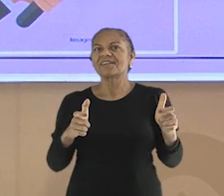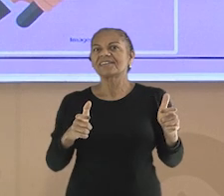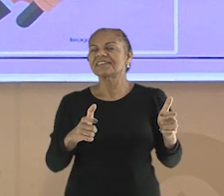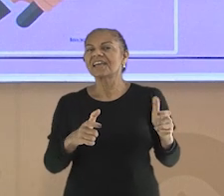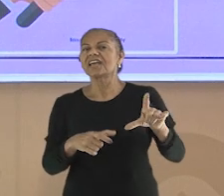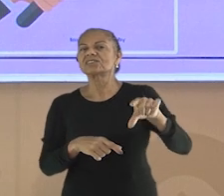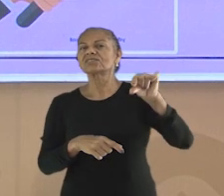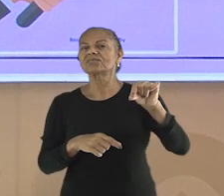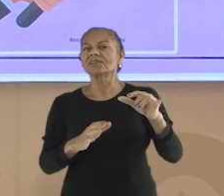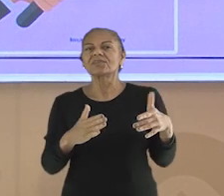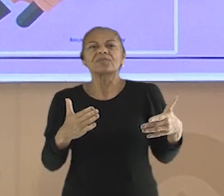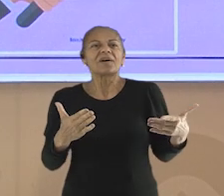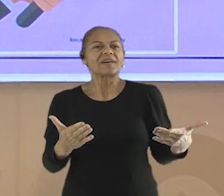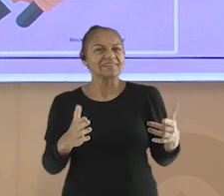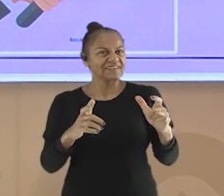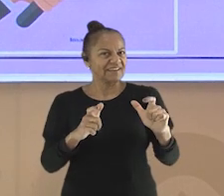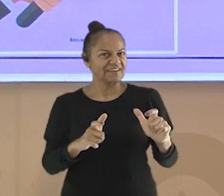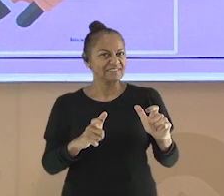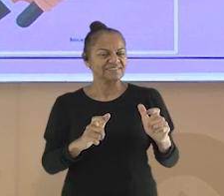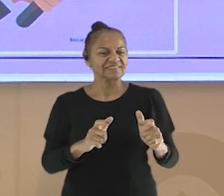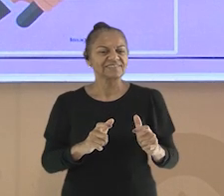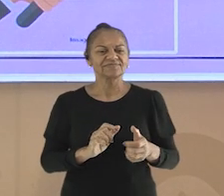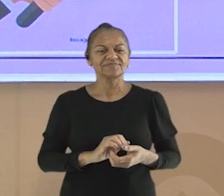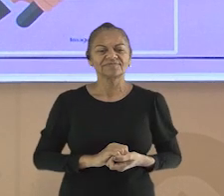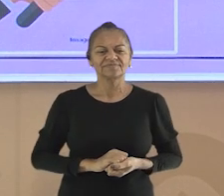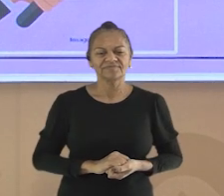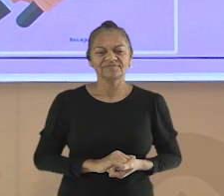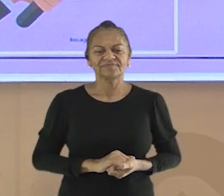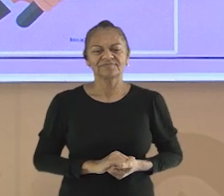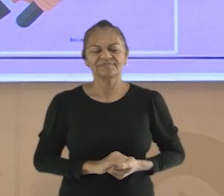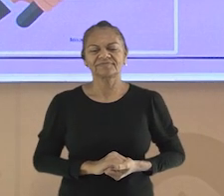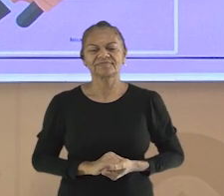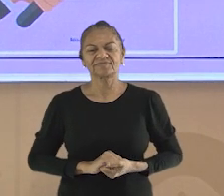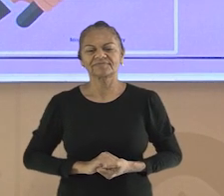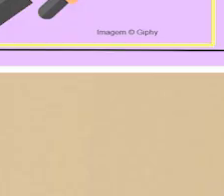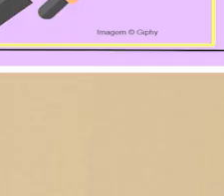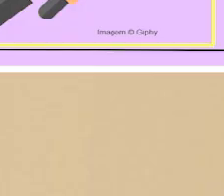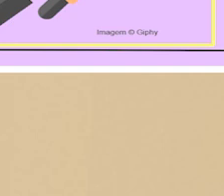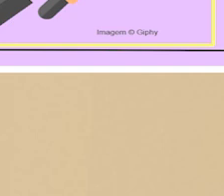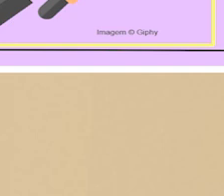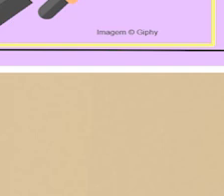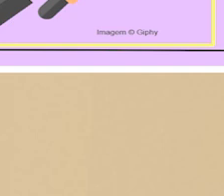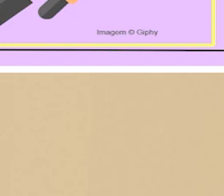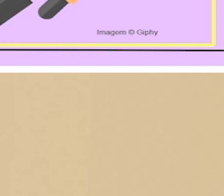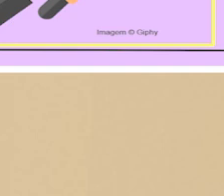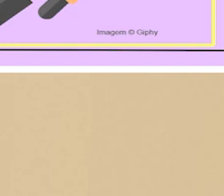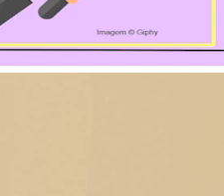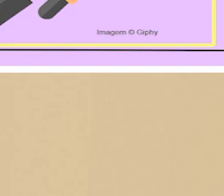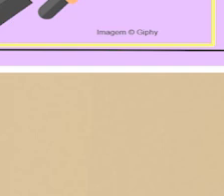pergunta? Onde as crianças mais gostam de passear nas férias?